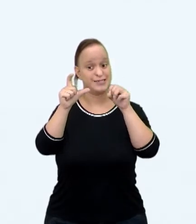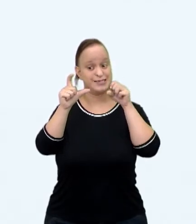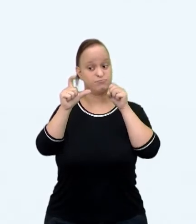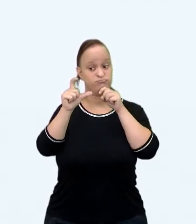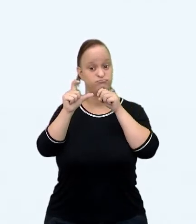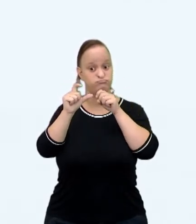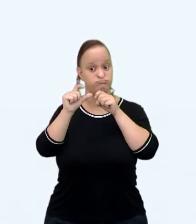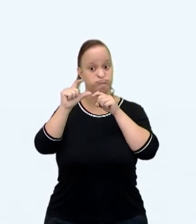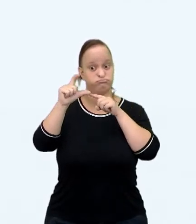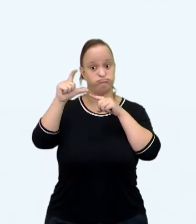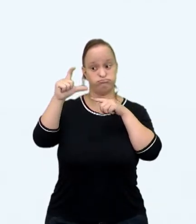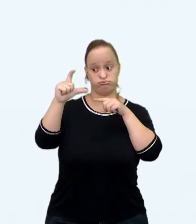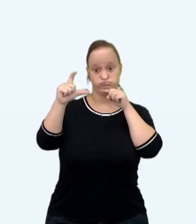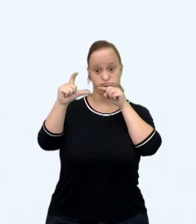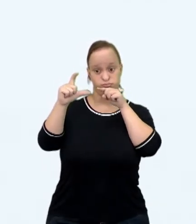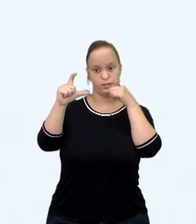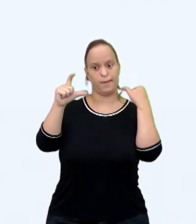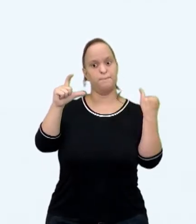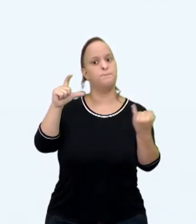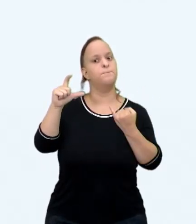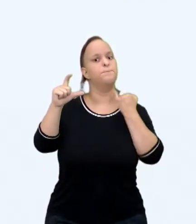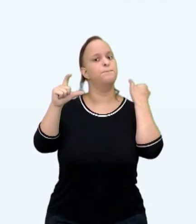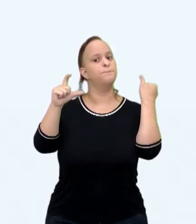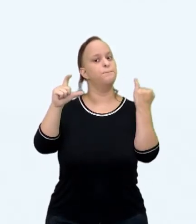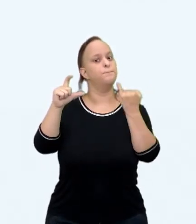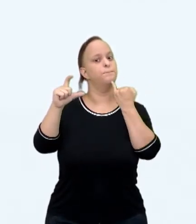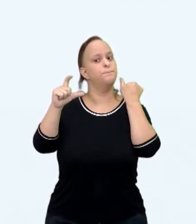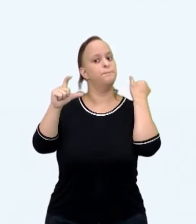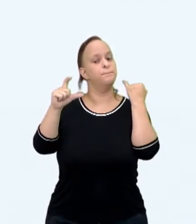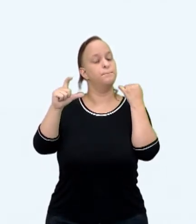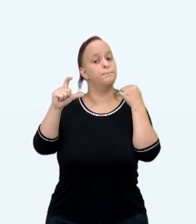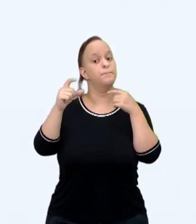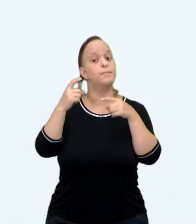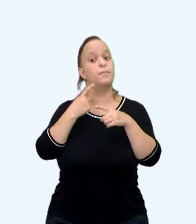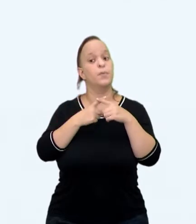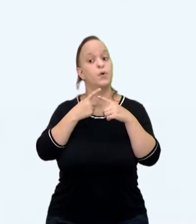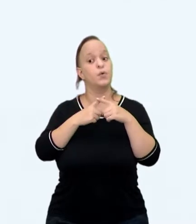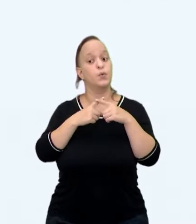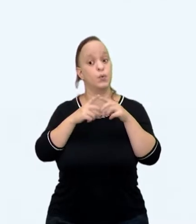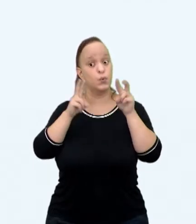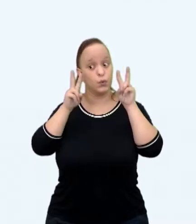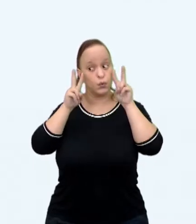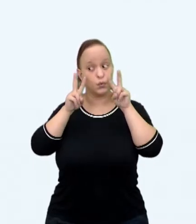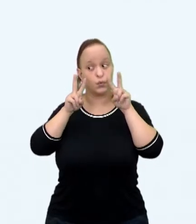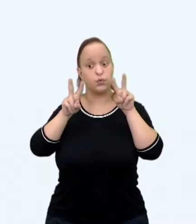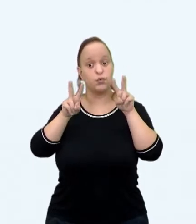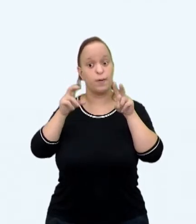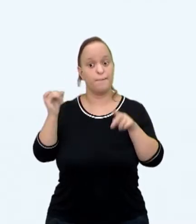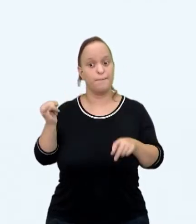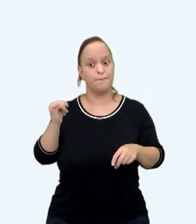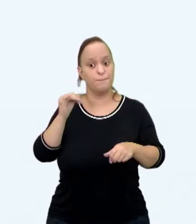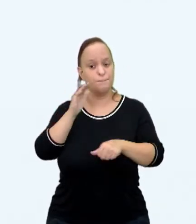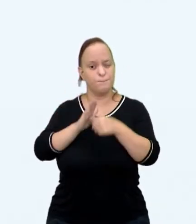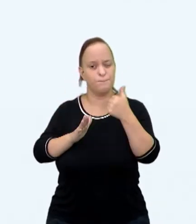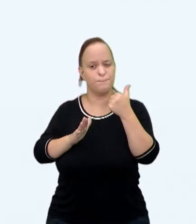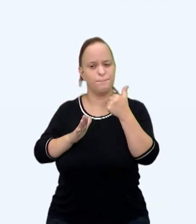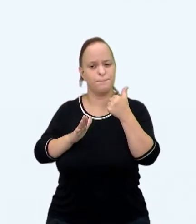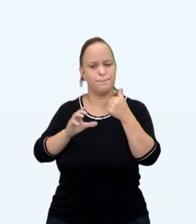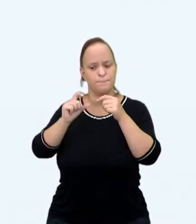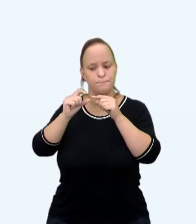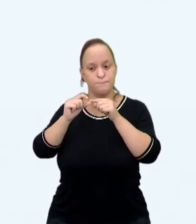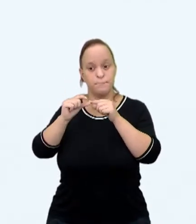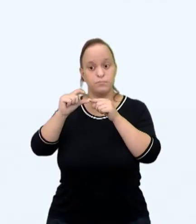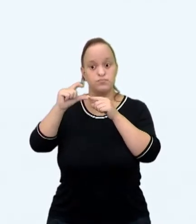seja, de acordo com o que o olho precisa olhar primeiro. Portanto, frases com letras